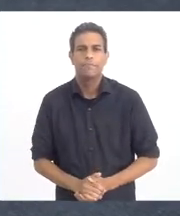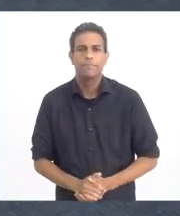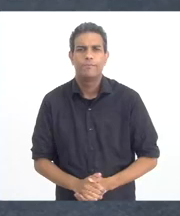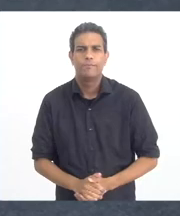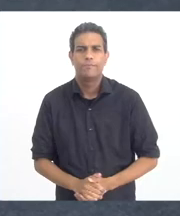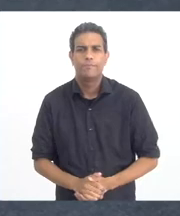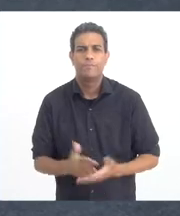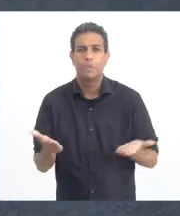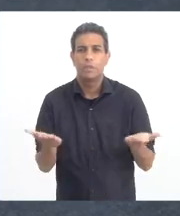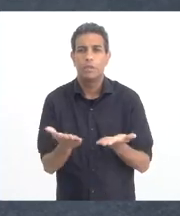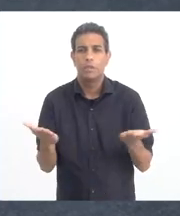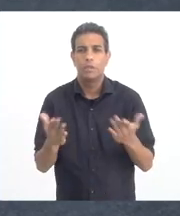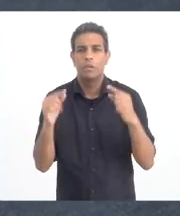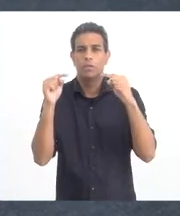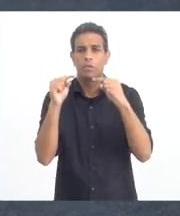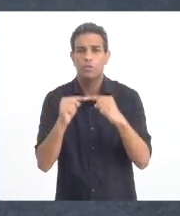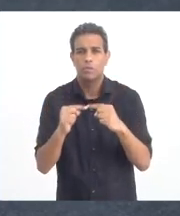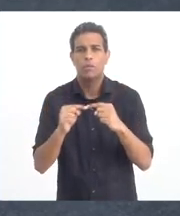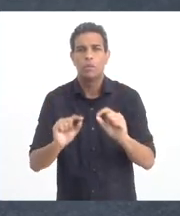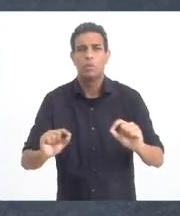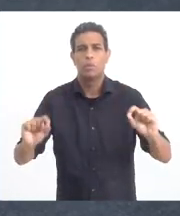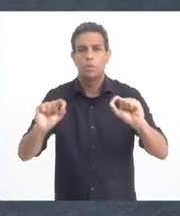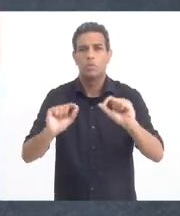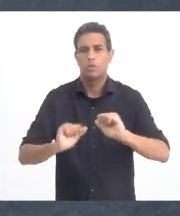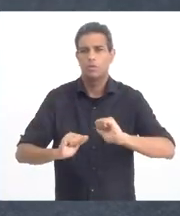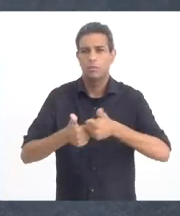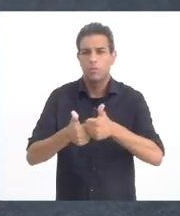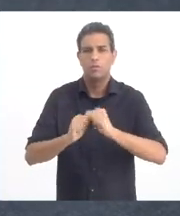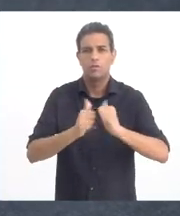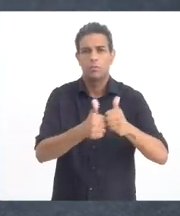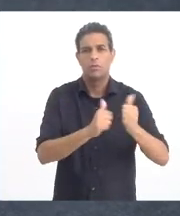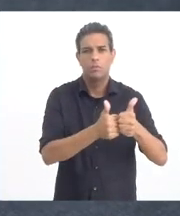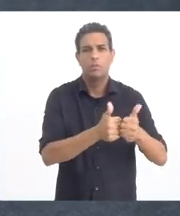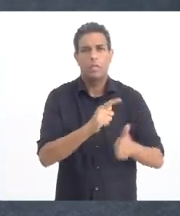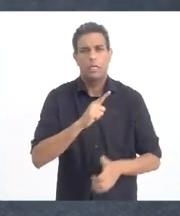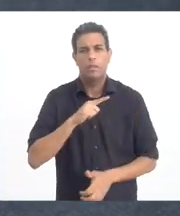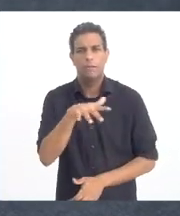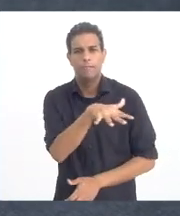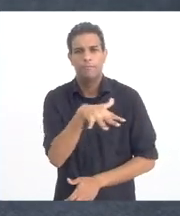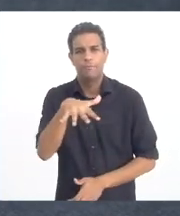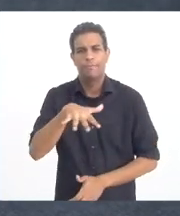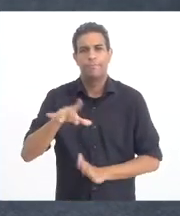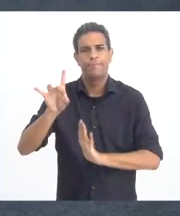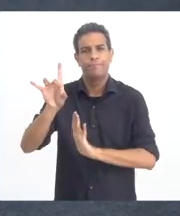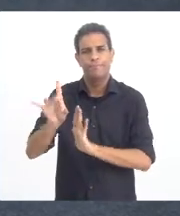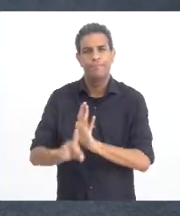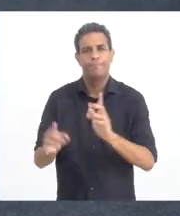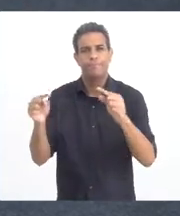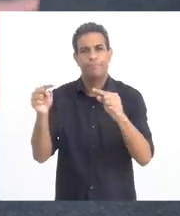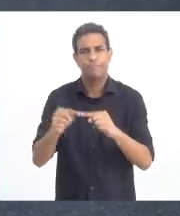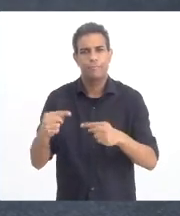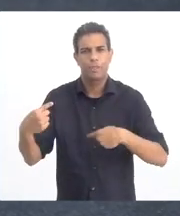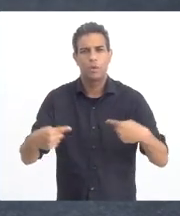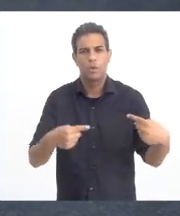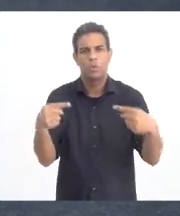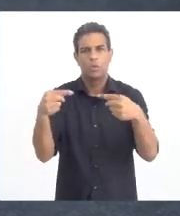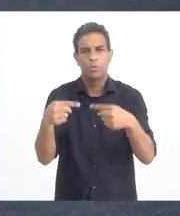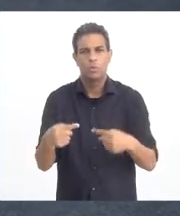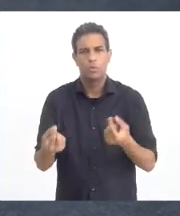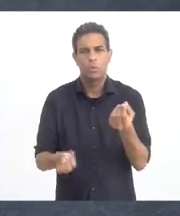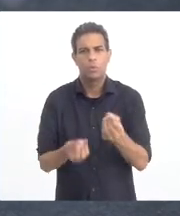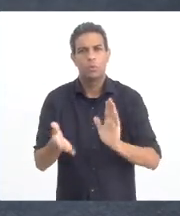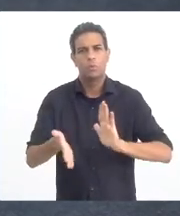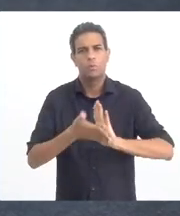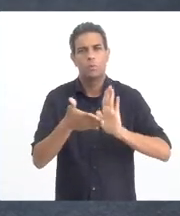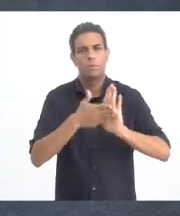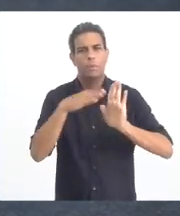até hoje, continua insistindo que nós não podemos ter o direito de sentar à mesa e discutir uma